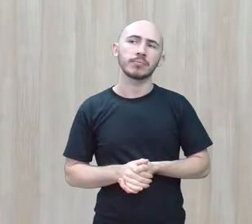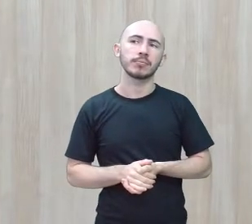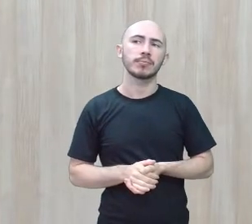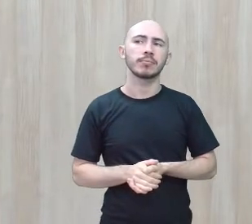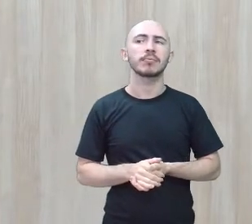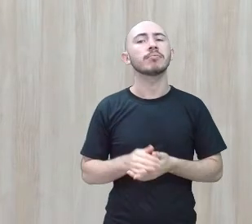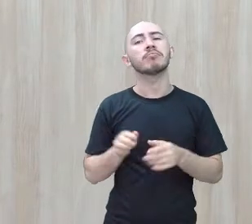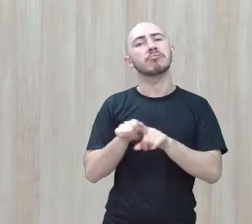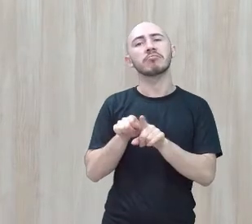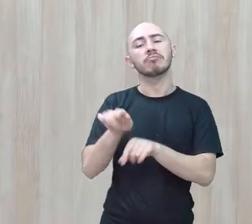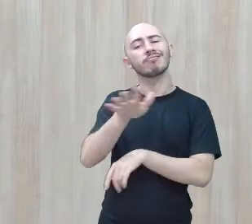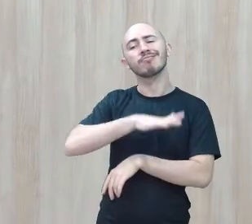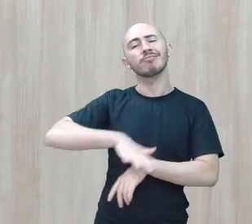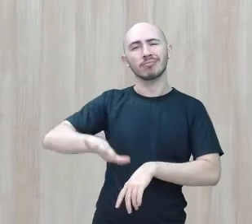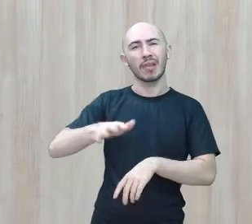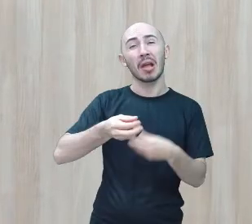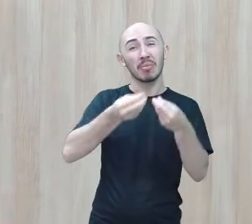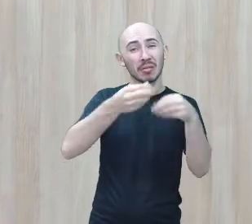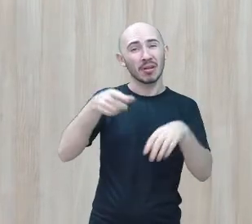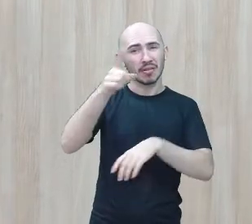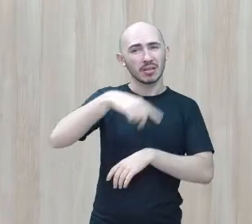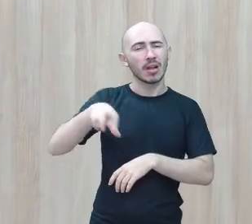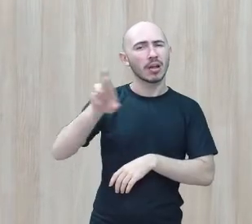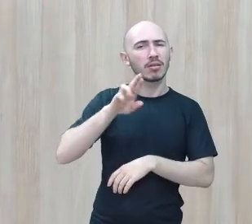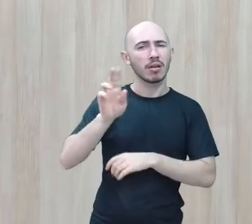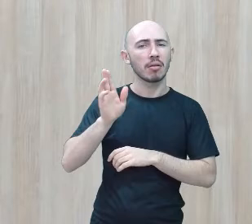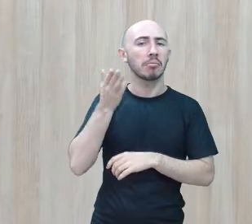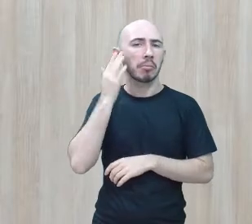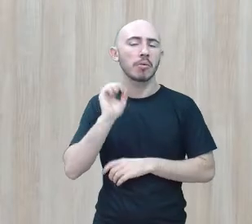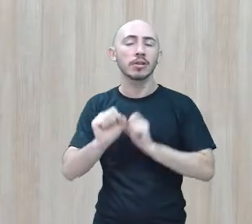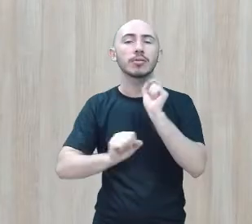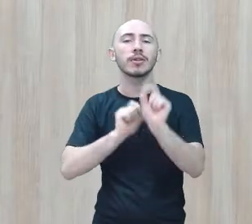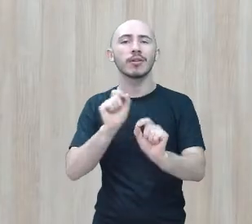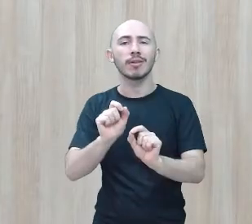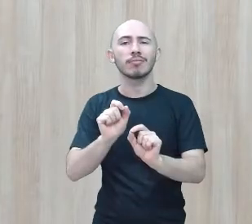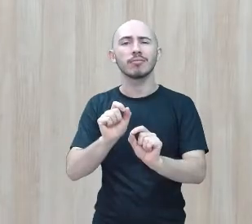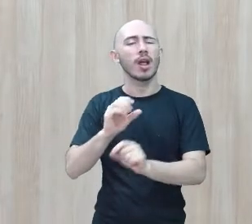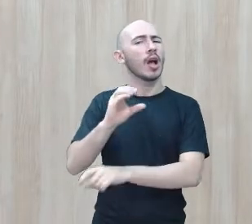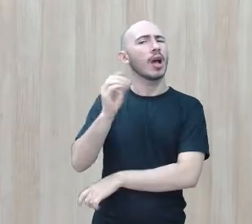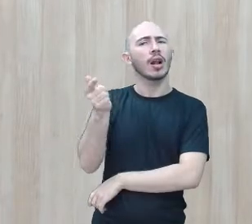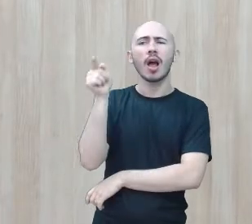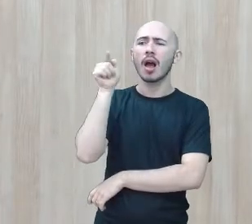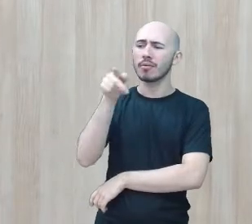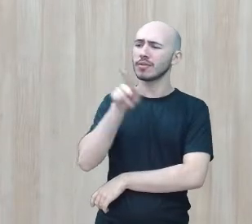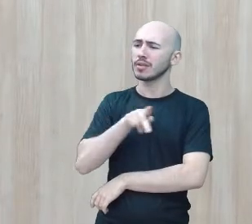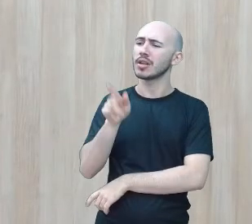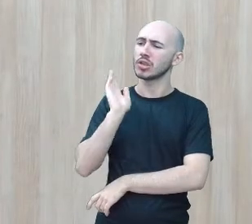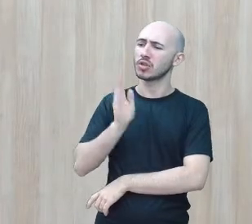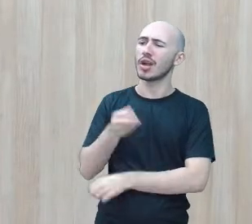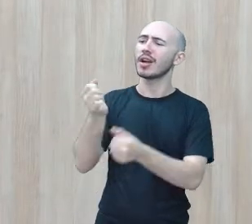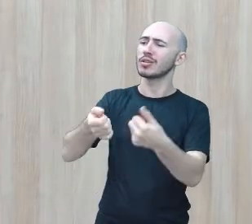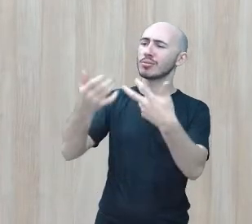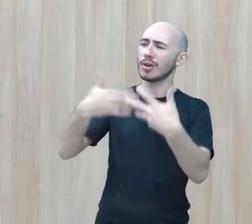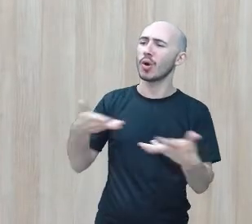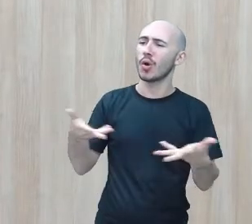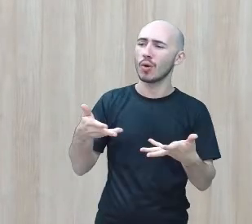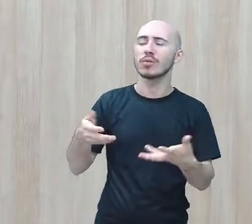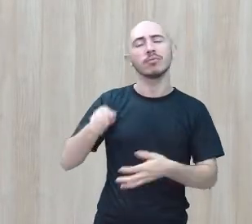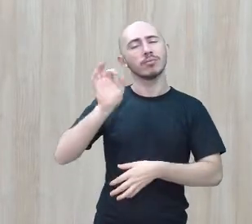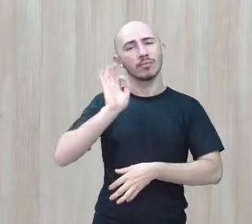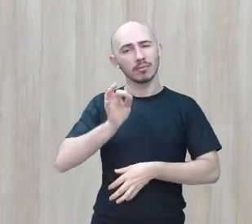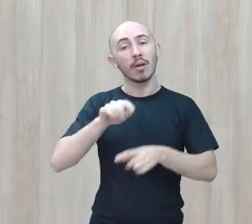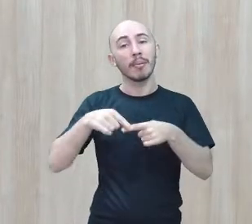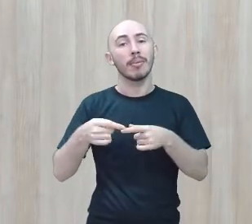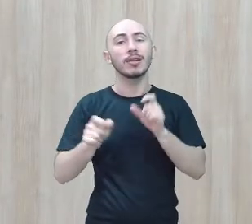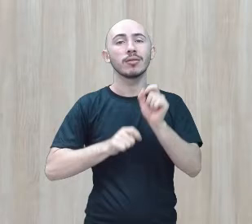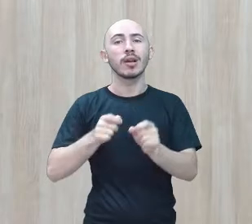vivos, e o meio ambiente. Alguém pode dizer assim, claro, professora, você até já falou um pouquinho hoje. Pois é, mas eu quero